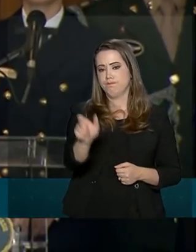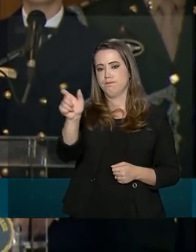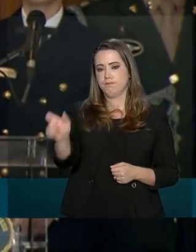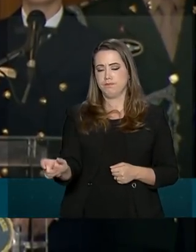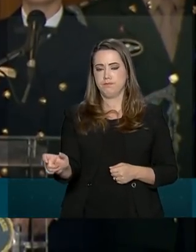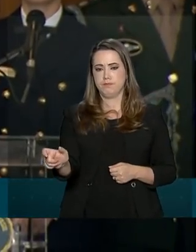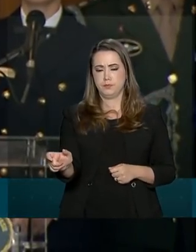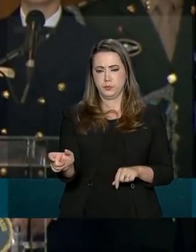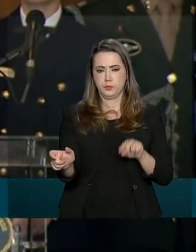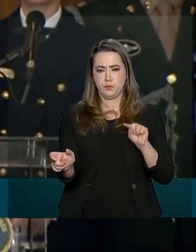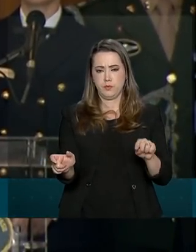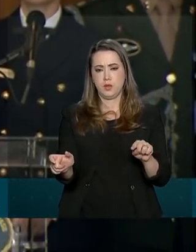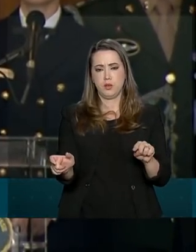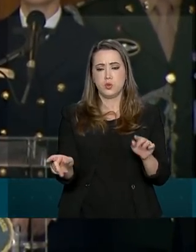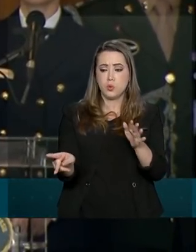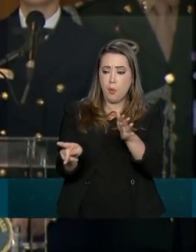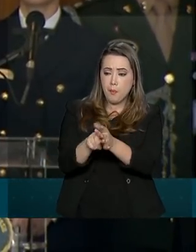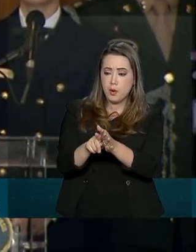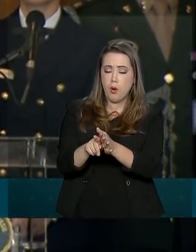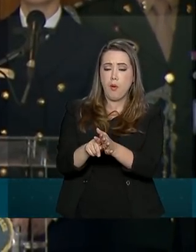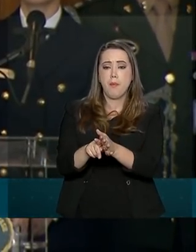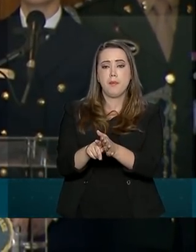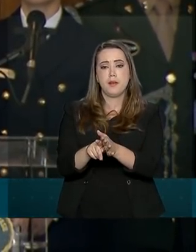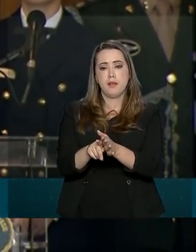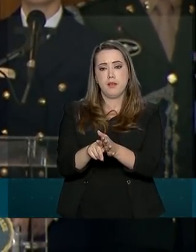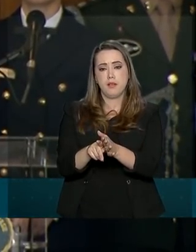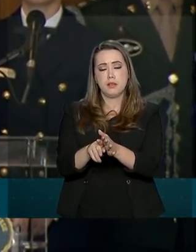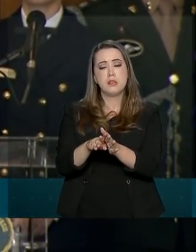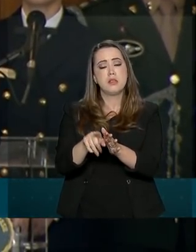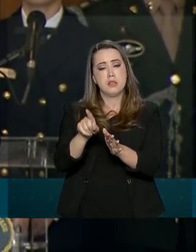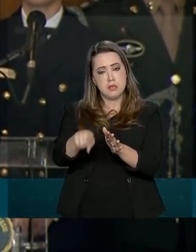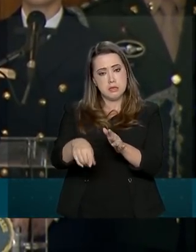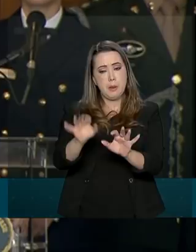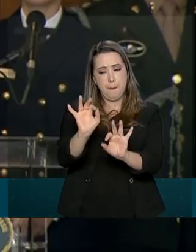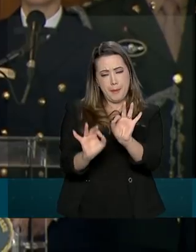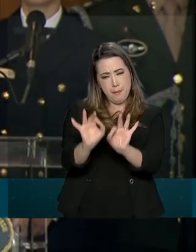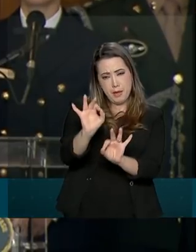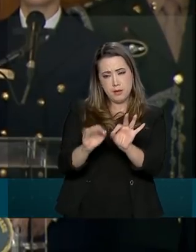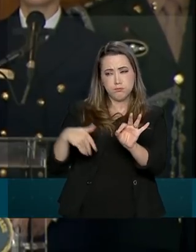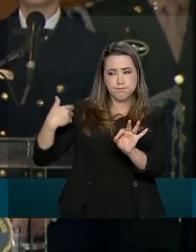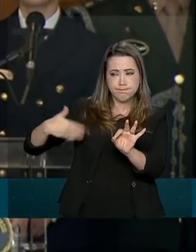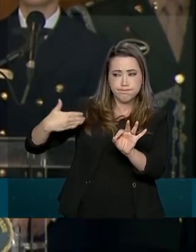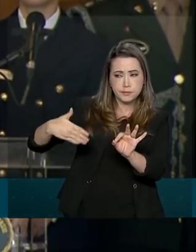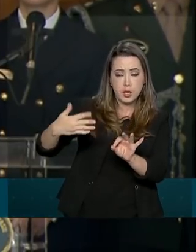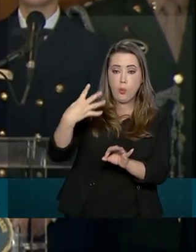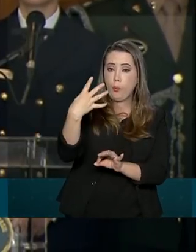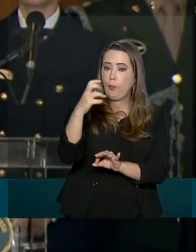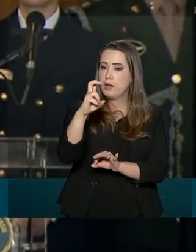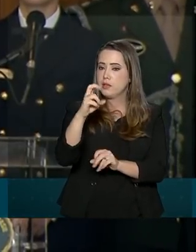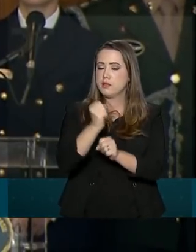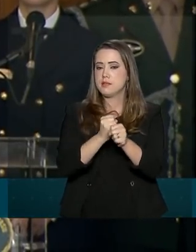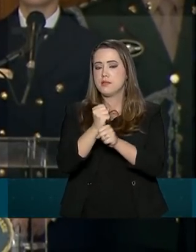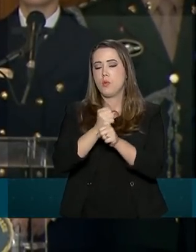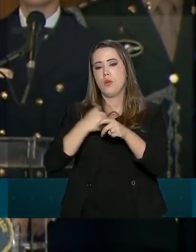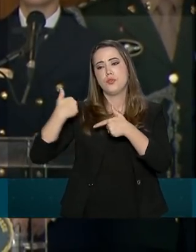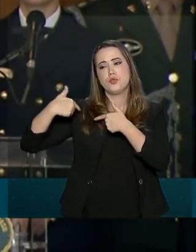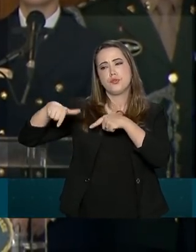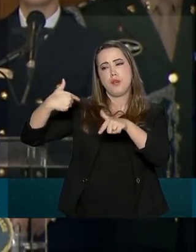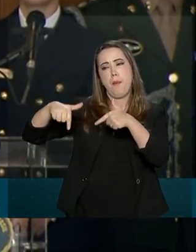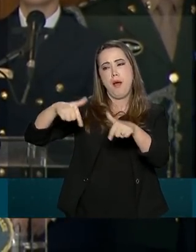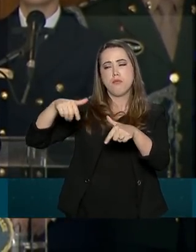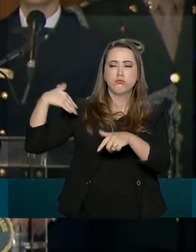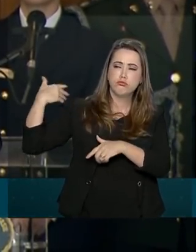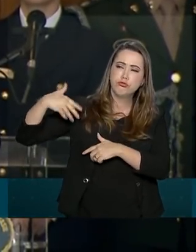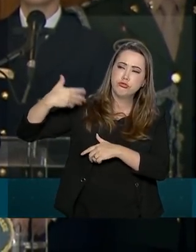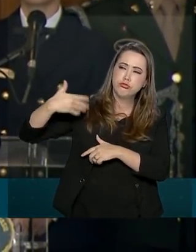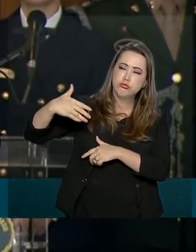do meio, pessoas que foram preparadas ao longo de mais de 45 anos de serviço para essa função, e com vontade